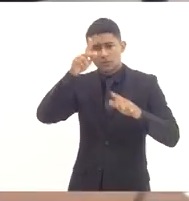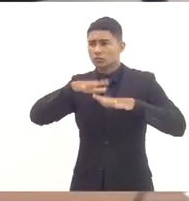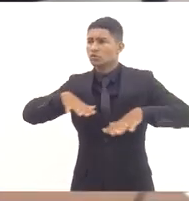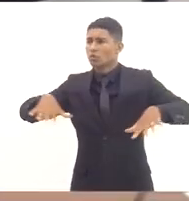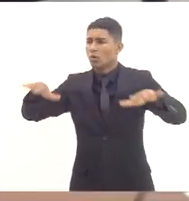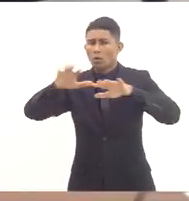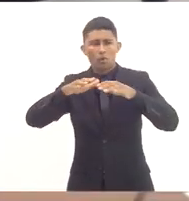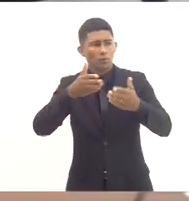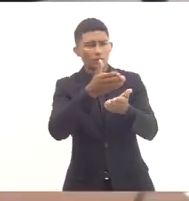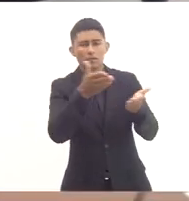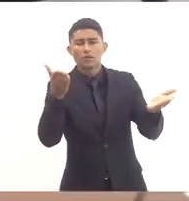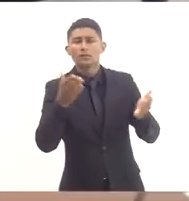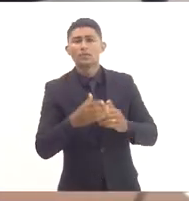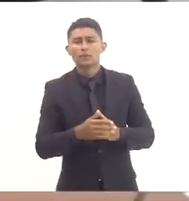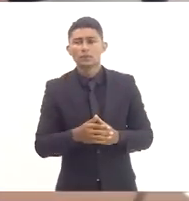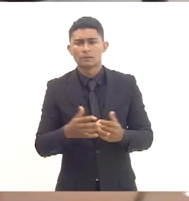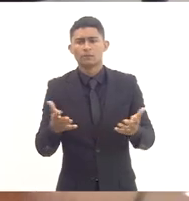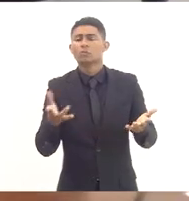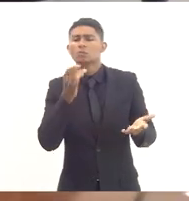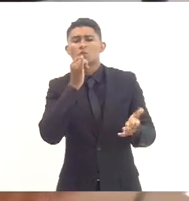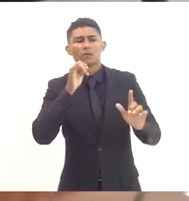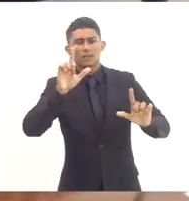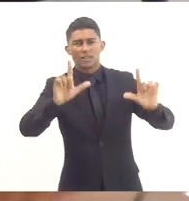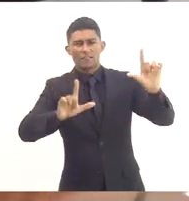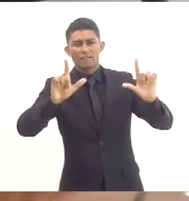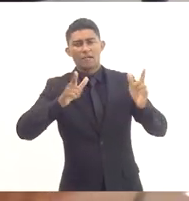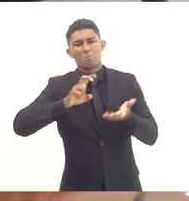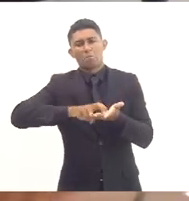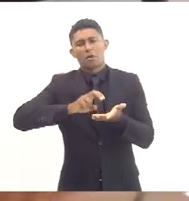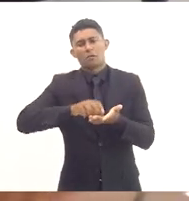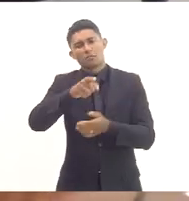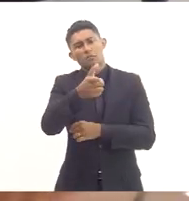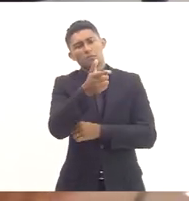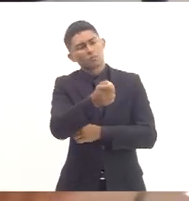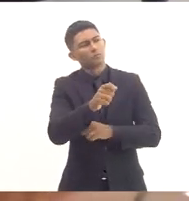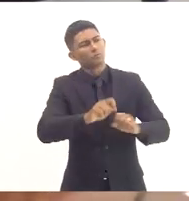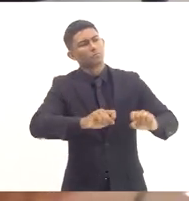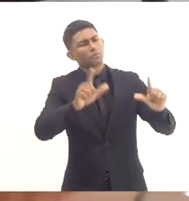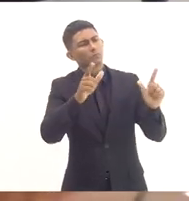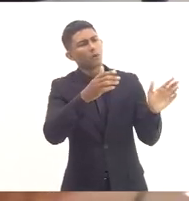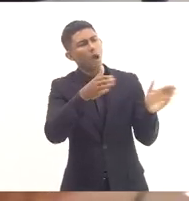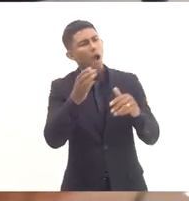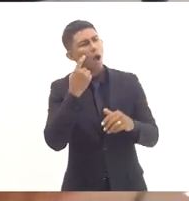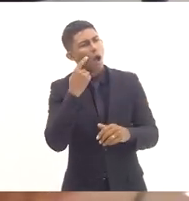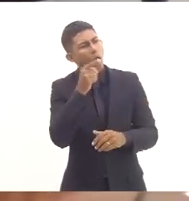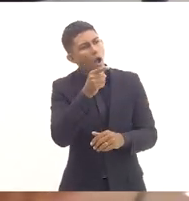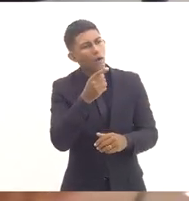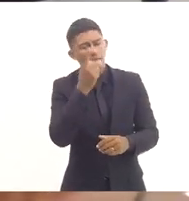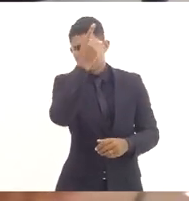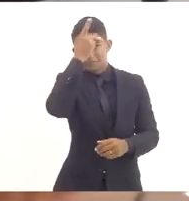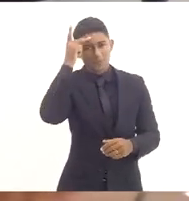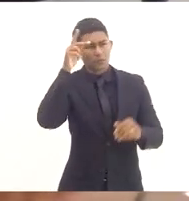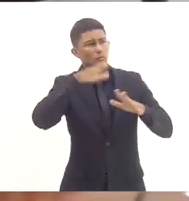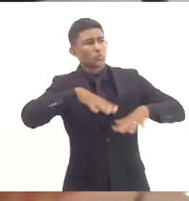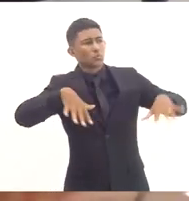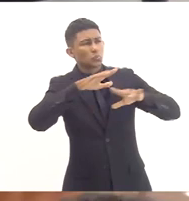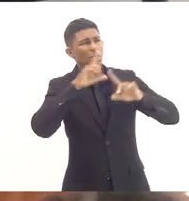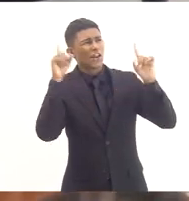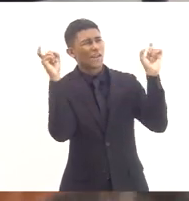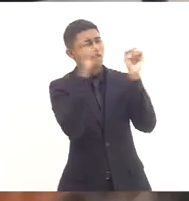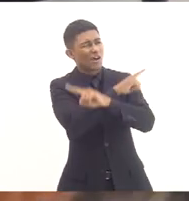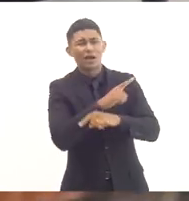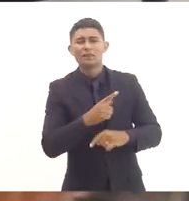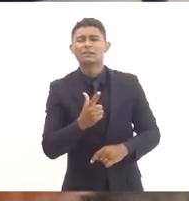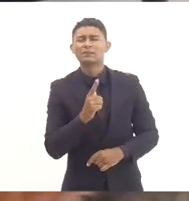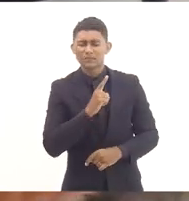liga a televisão na amanhã você vê a dificuldade de que o povo enfrenta no seu dia a dia da mais nas